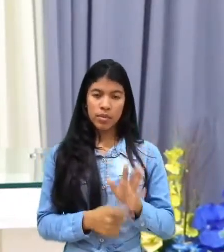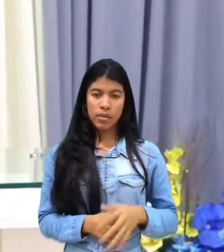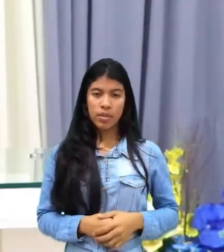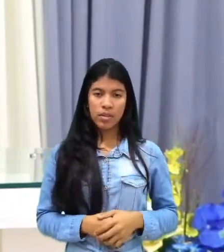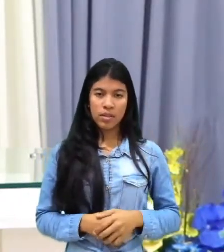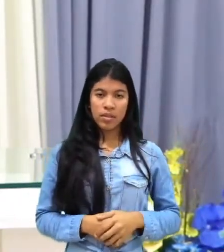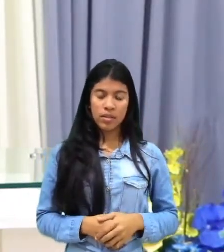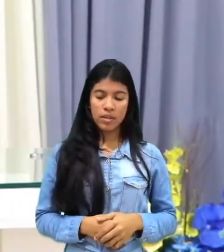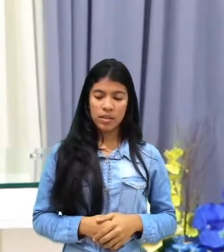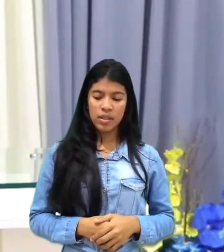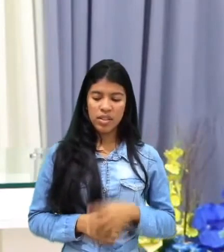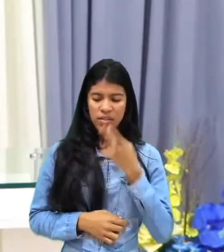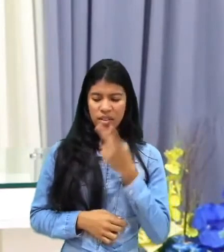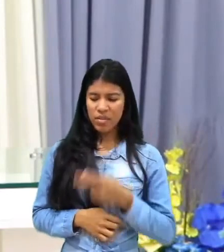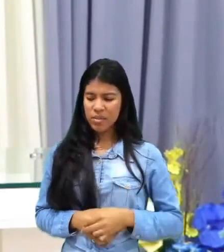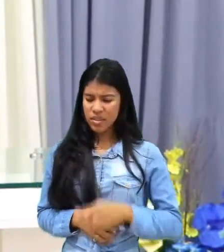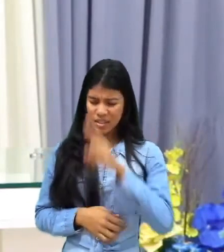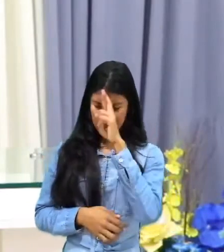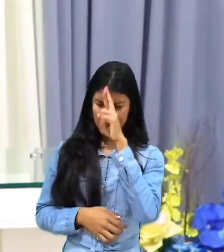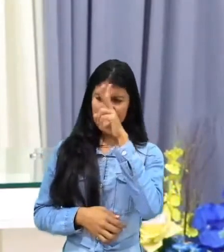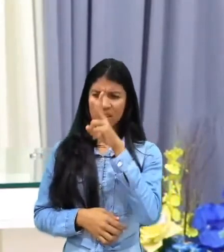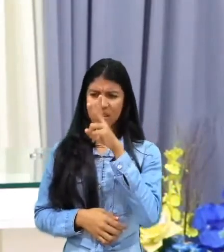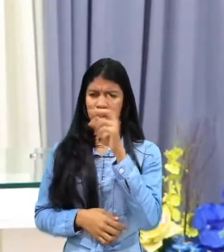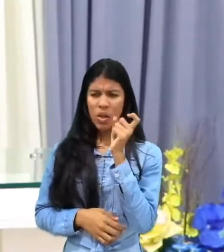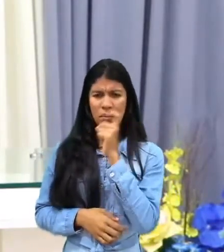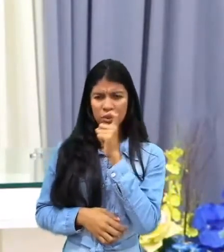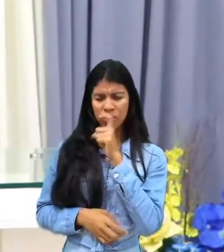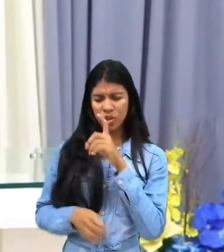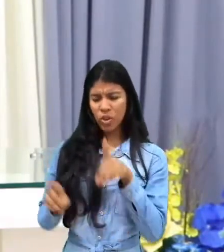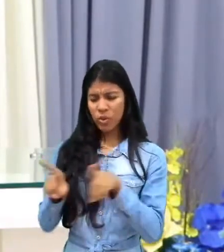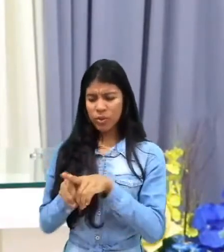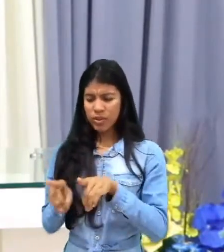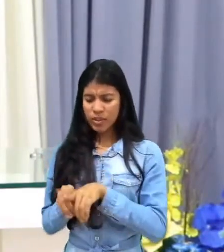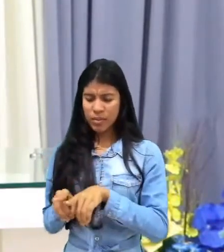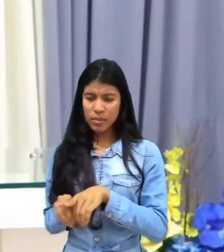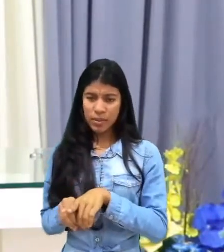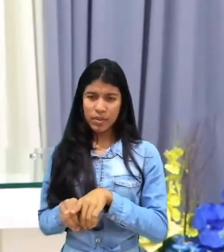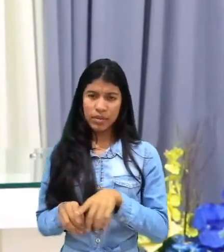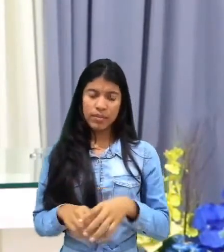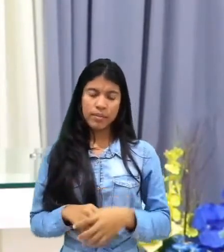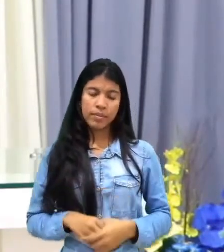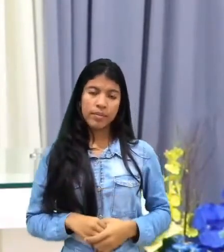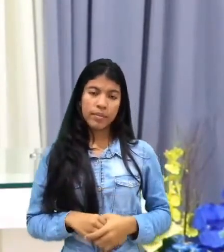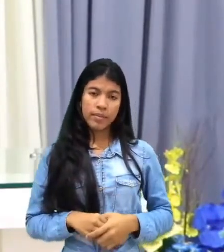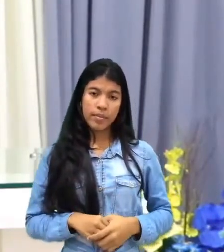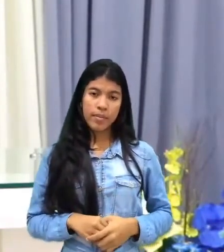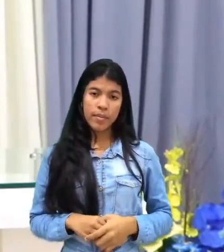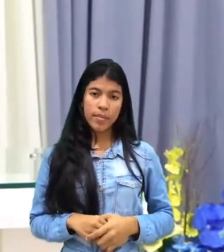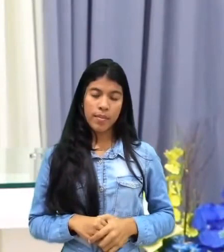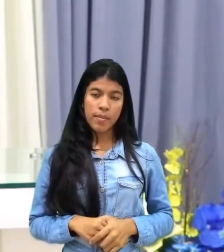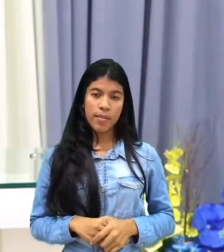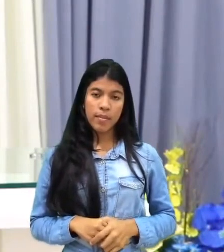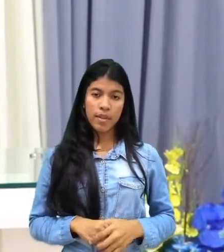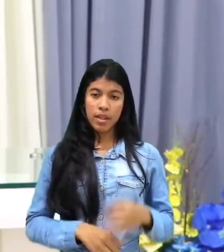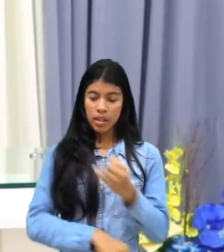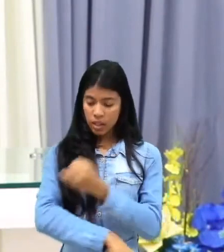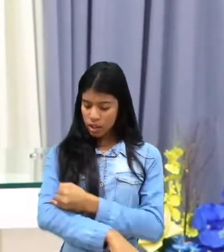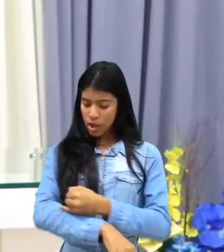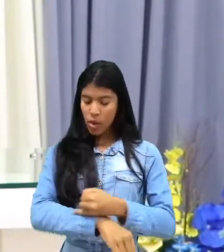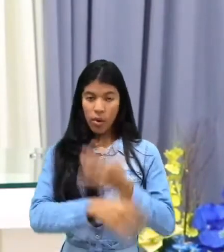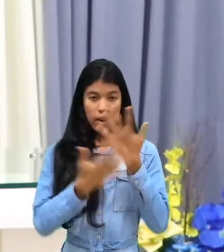de mentiroso e vários outros adjetivos assim. Jacó tomou a